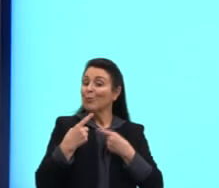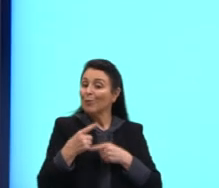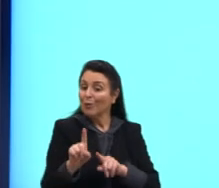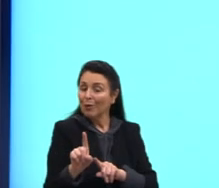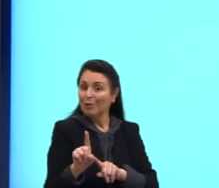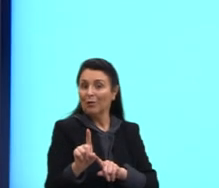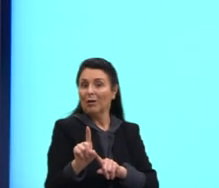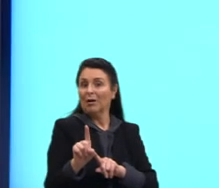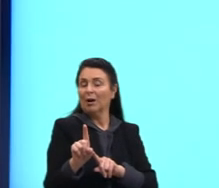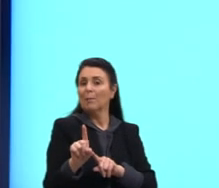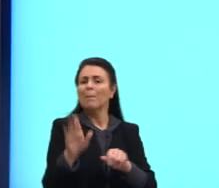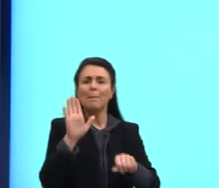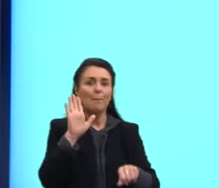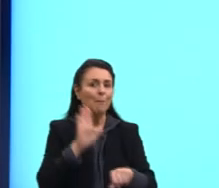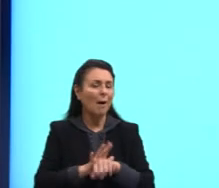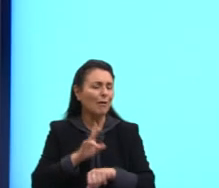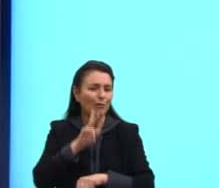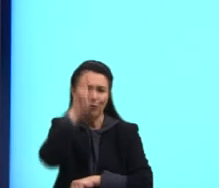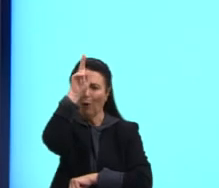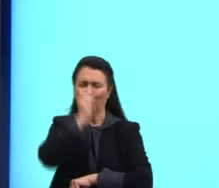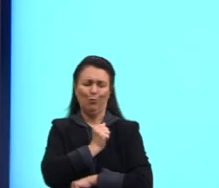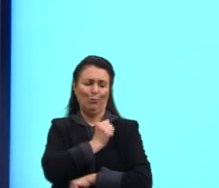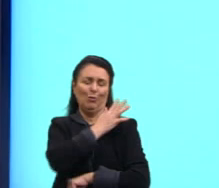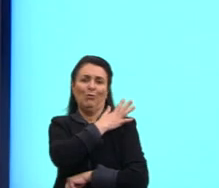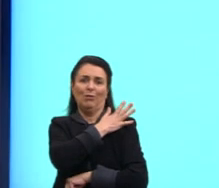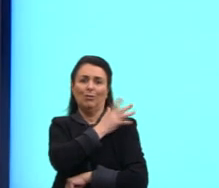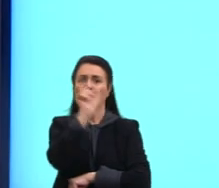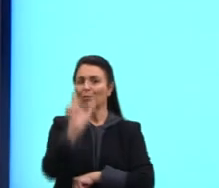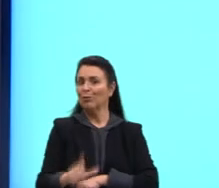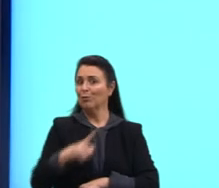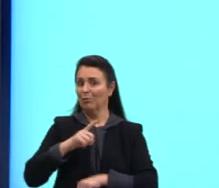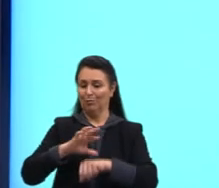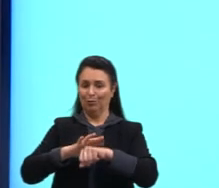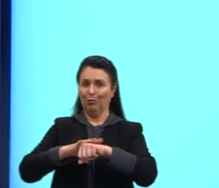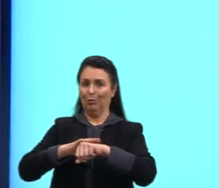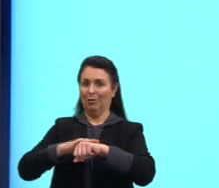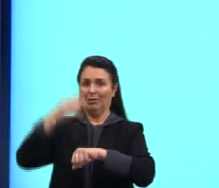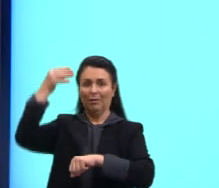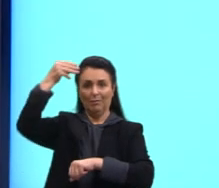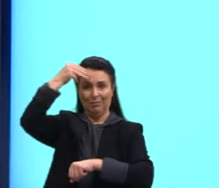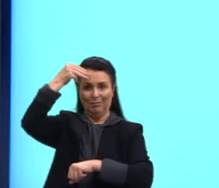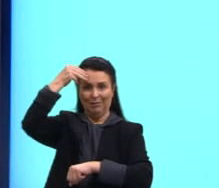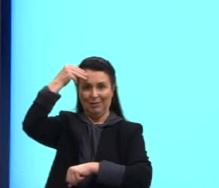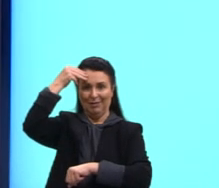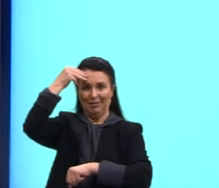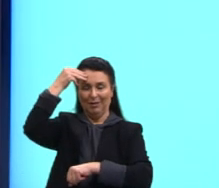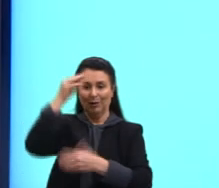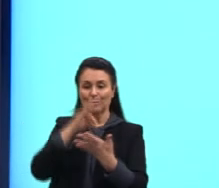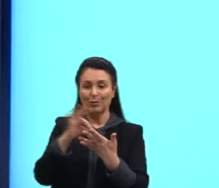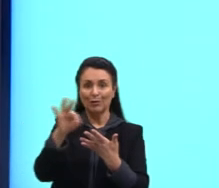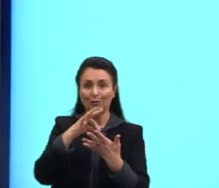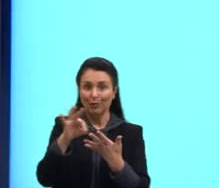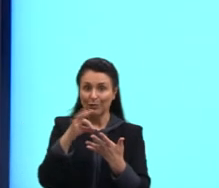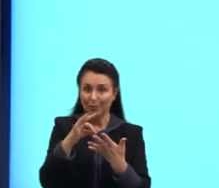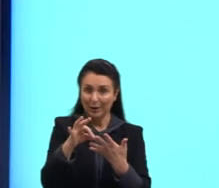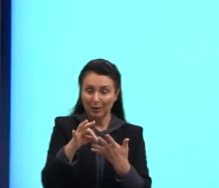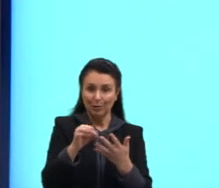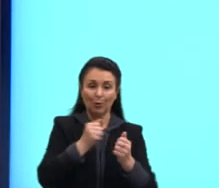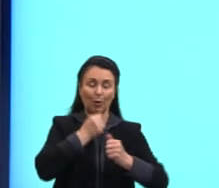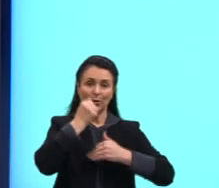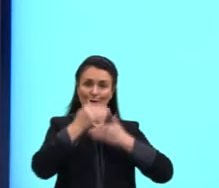causas da criação de preconceitos contra portadores de doenças psiquiátricas E aí eu destaquei nesse desenvolvimento um aqui